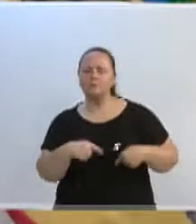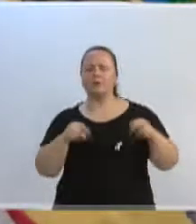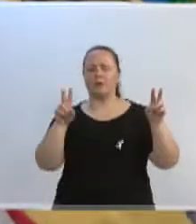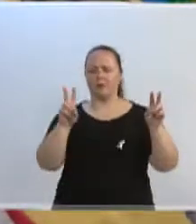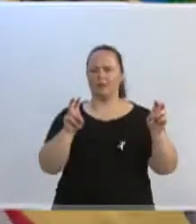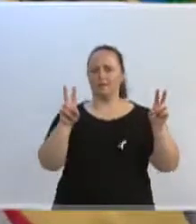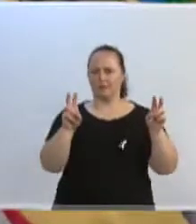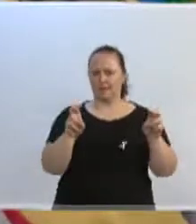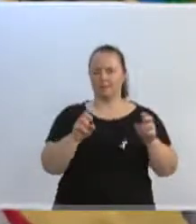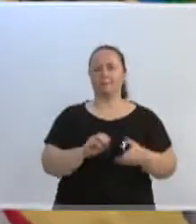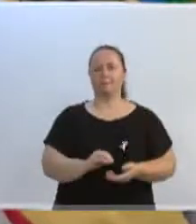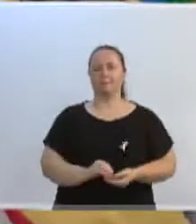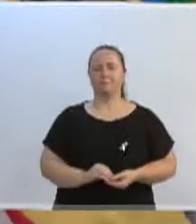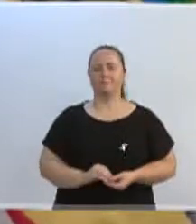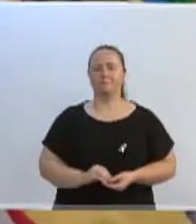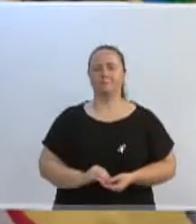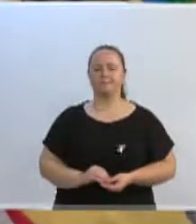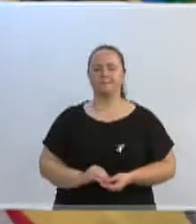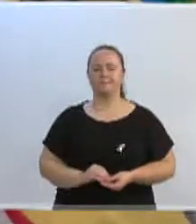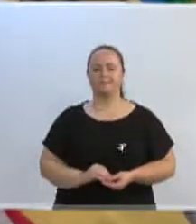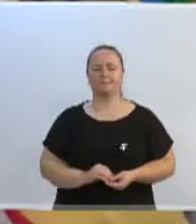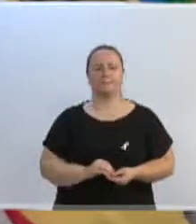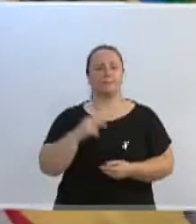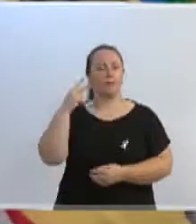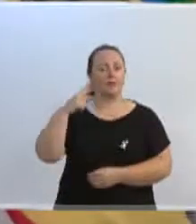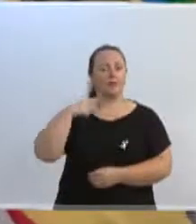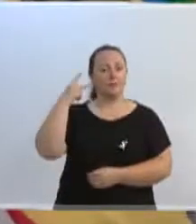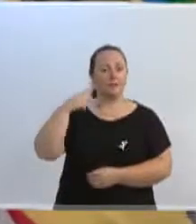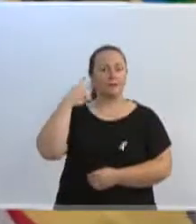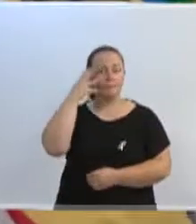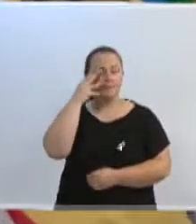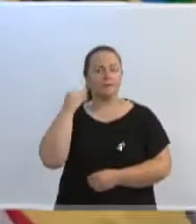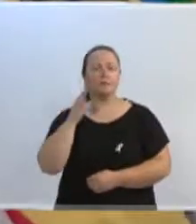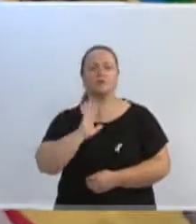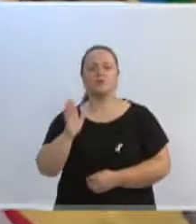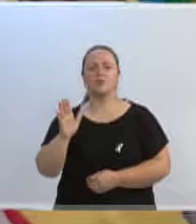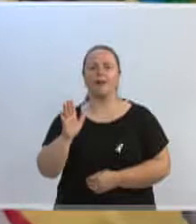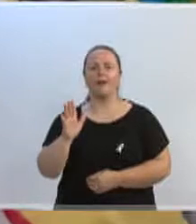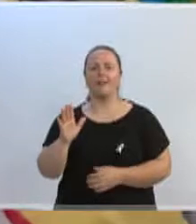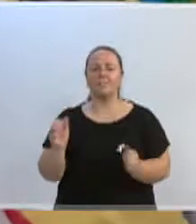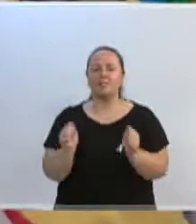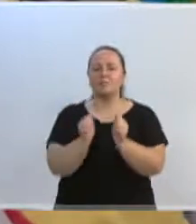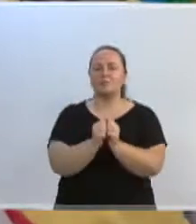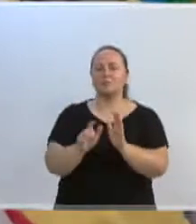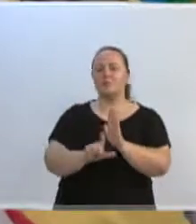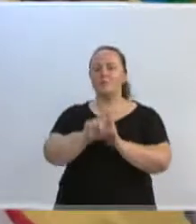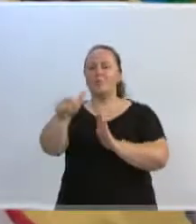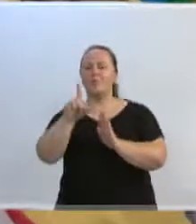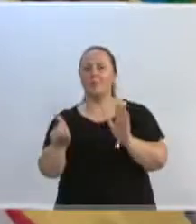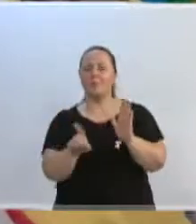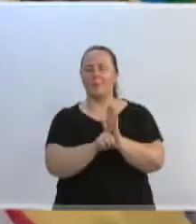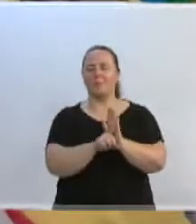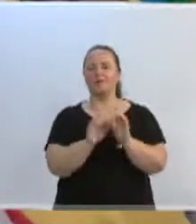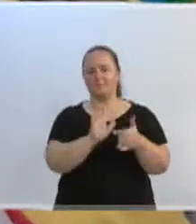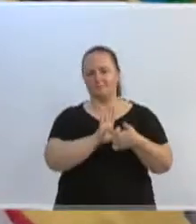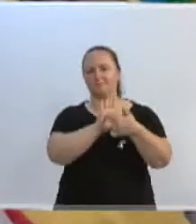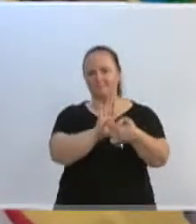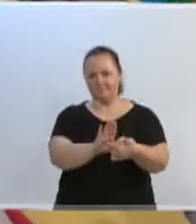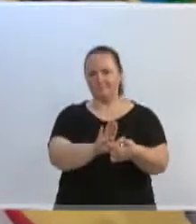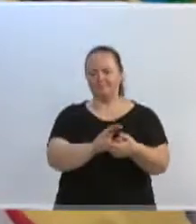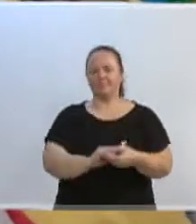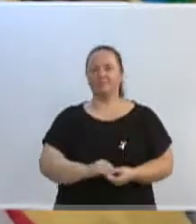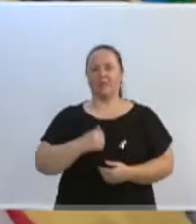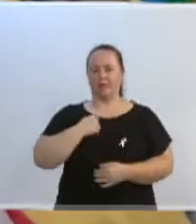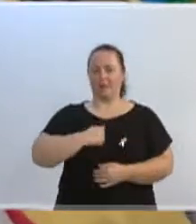assunto. Eu e o vereador Gilson já fomos parceiros em outras leis, e aqui eu gostaria muito de destacar com relação ao